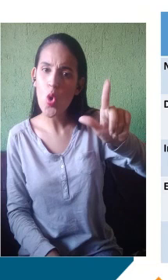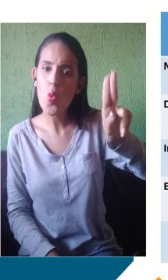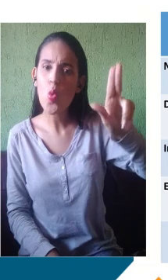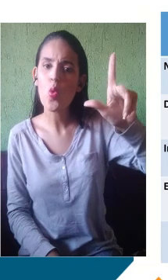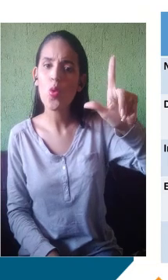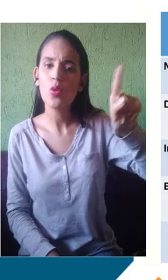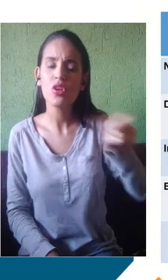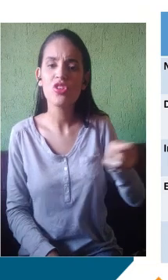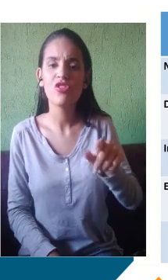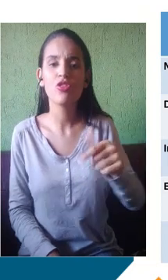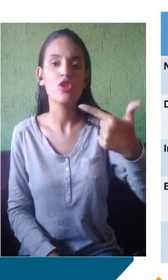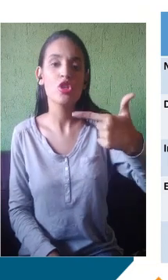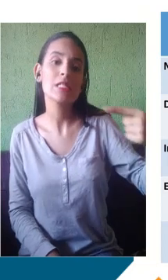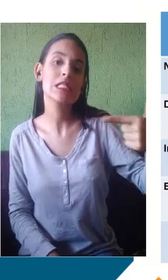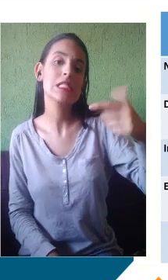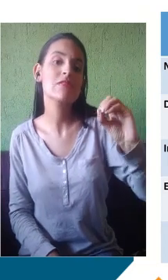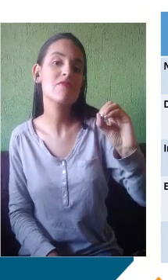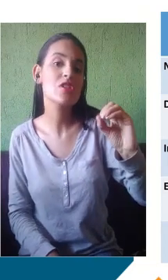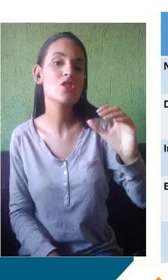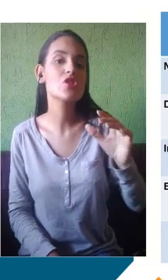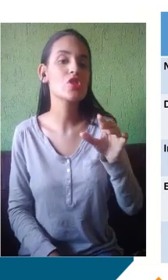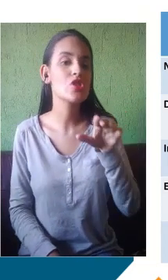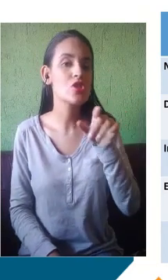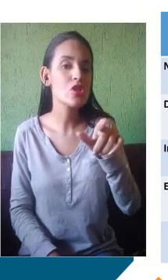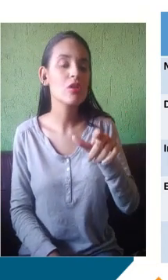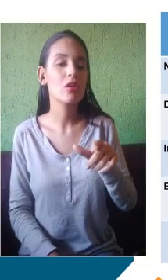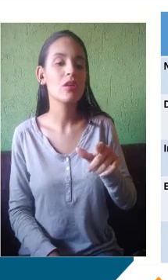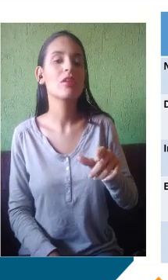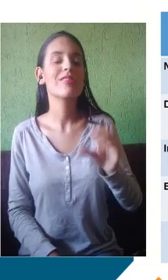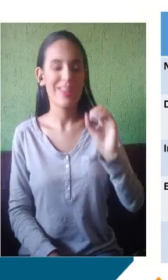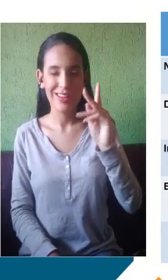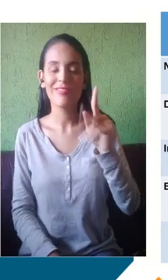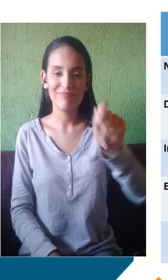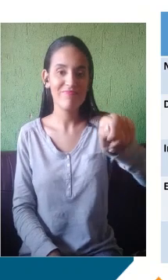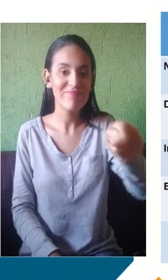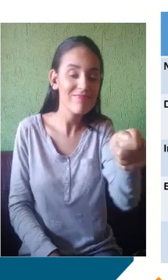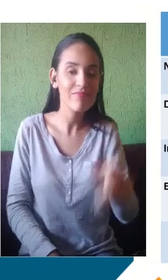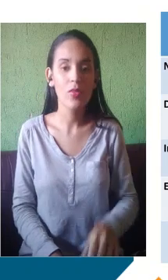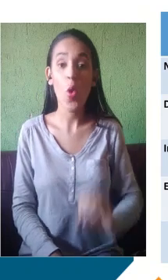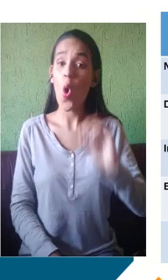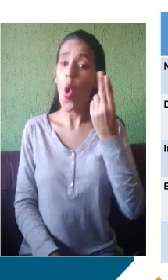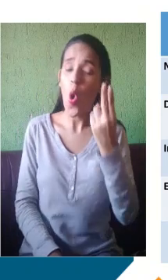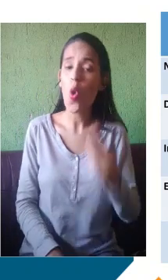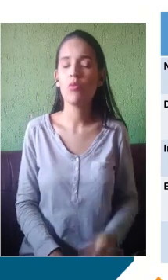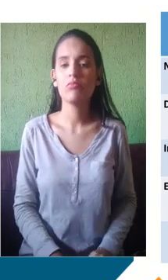é um verbo no imperativo que está dando o quê? Uma instrução ou uma orientação, né? Ele está dando um comando aí.